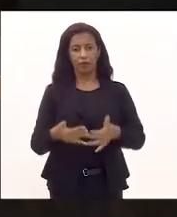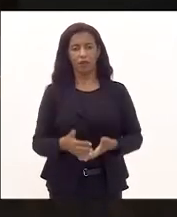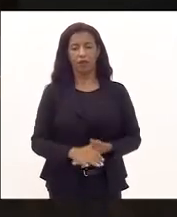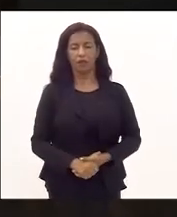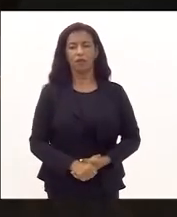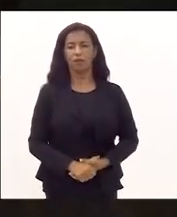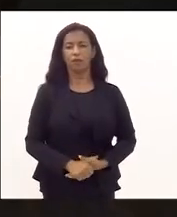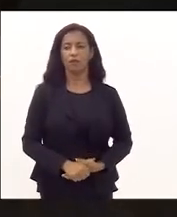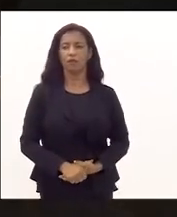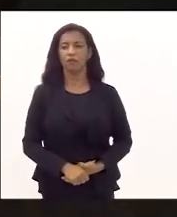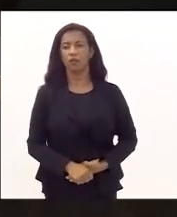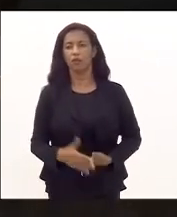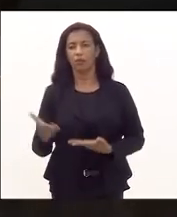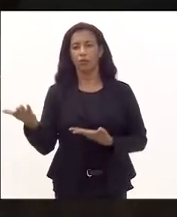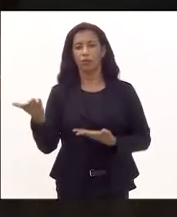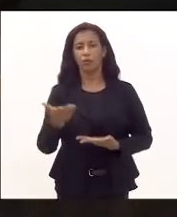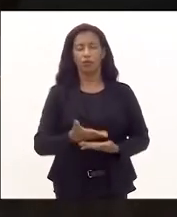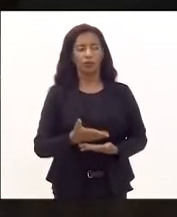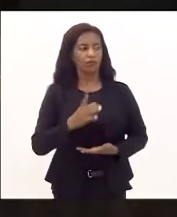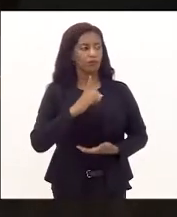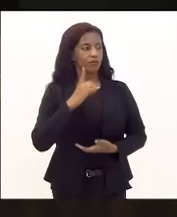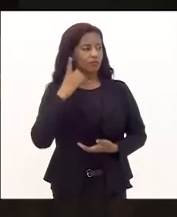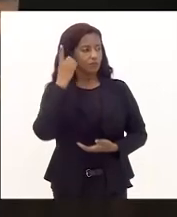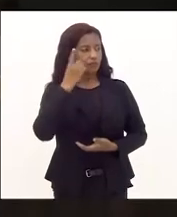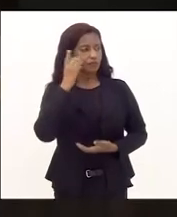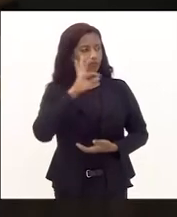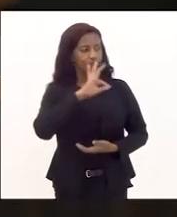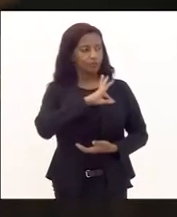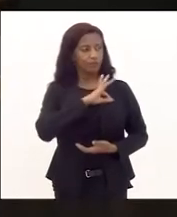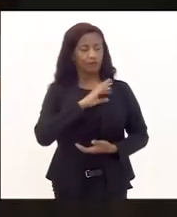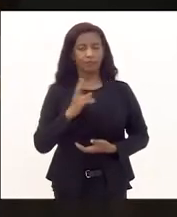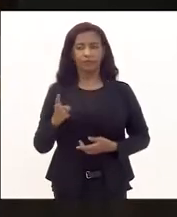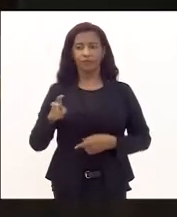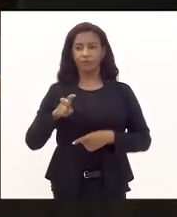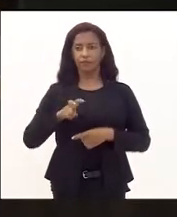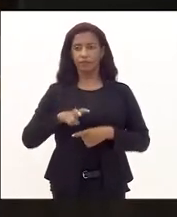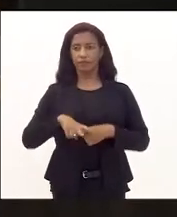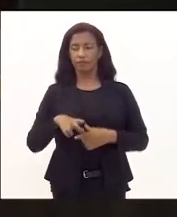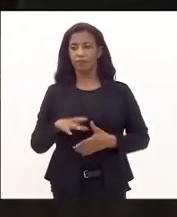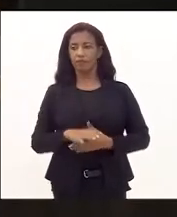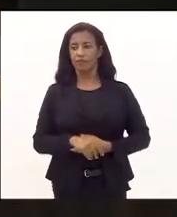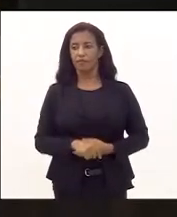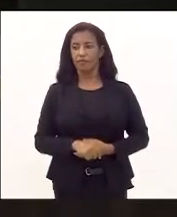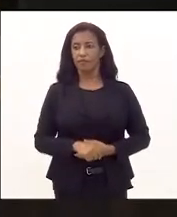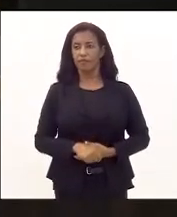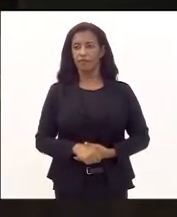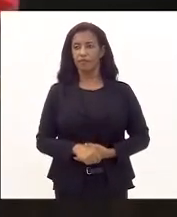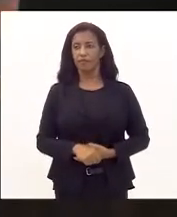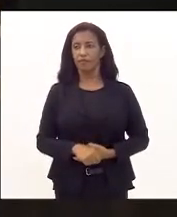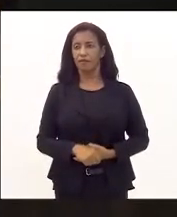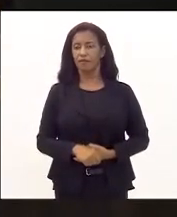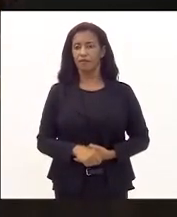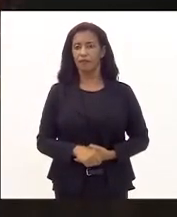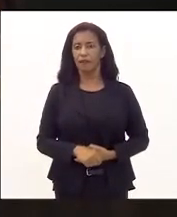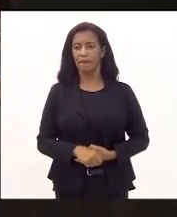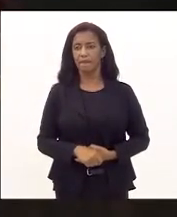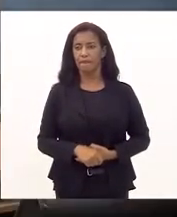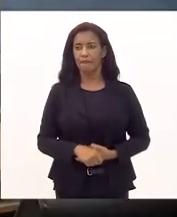final. Convido a deputada Marta Rocha para presidir a presente sessão. Muito obrigado a todos.